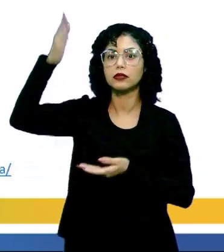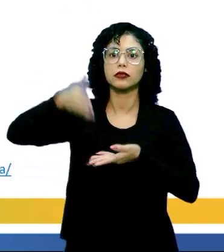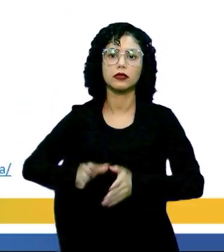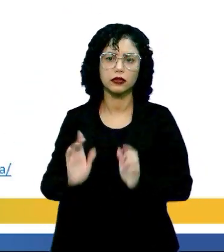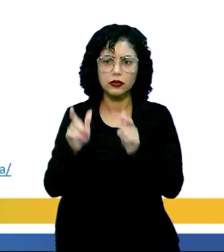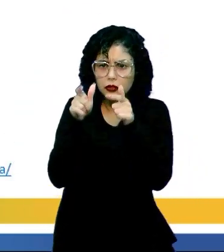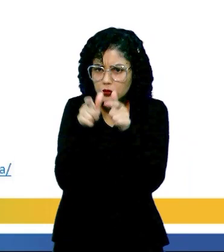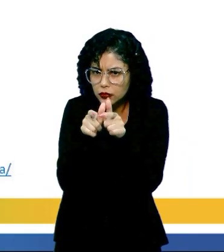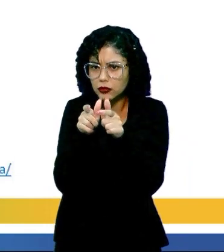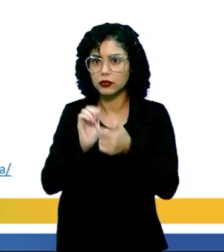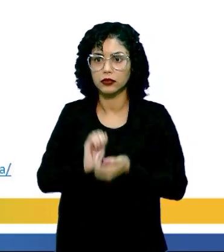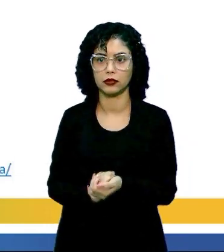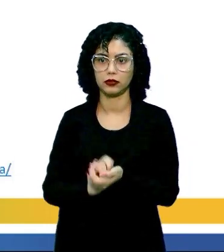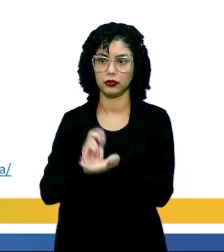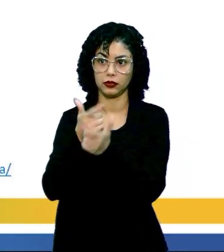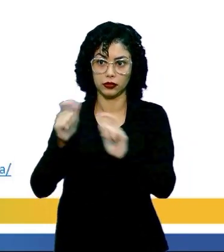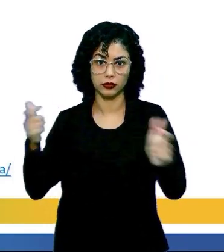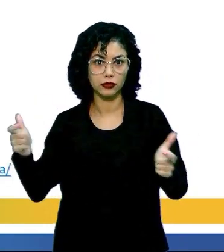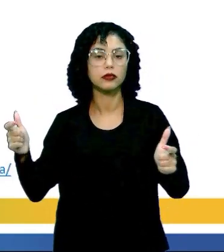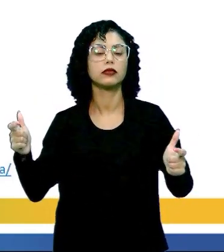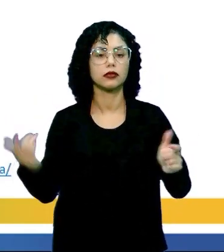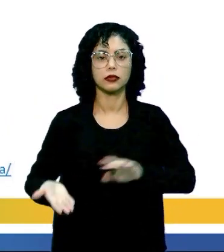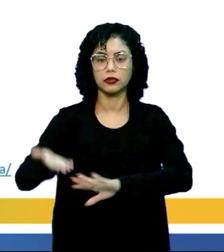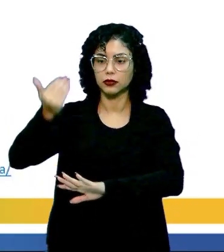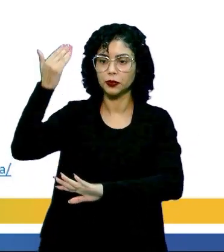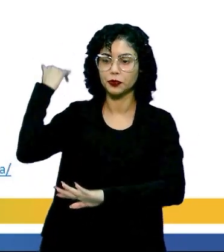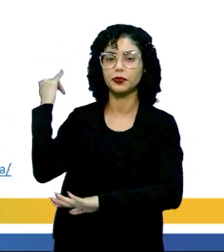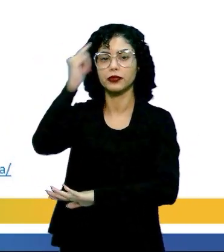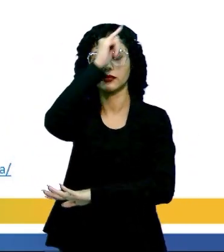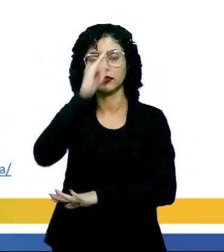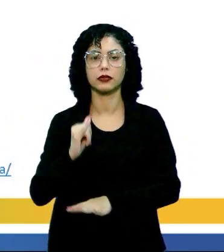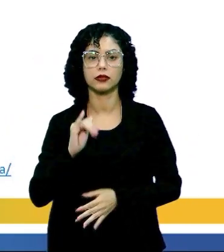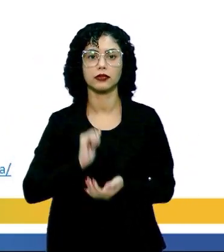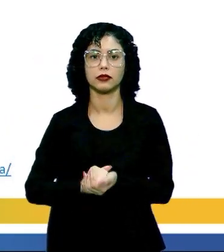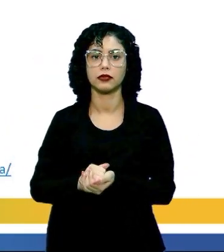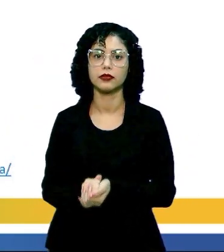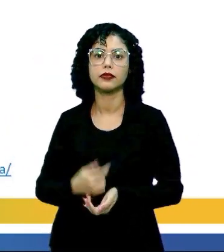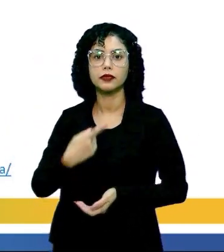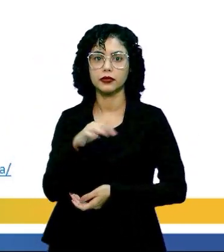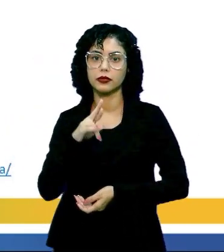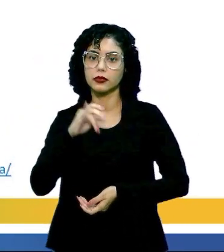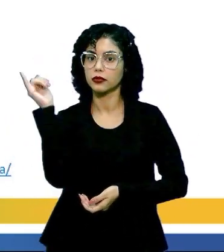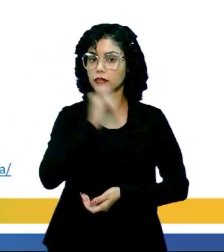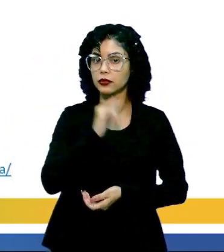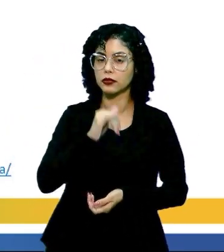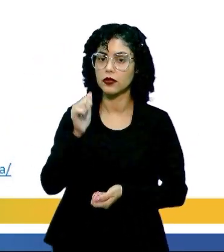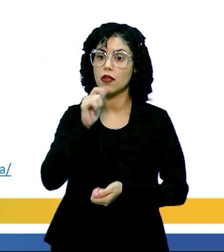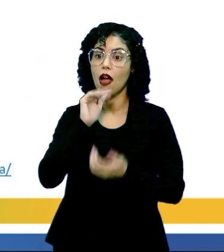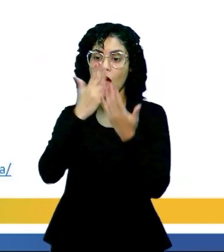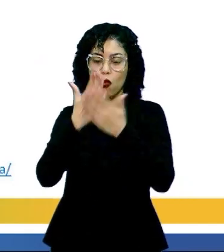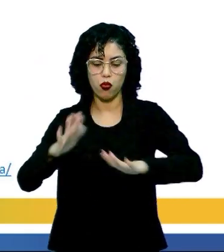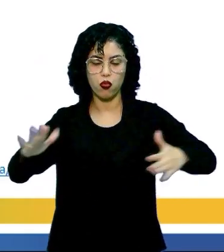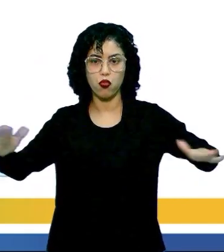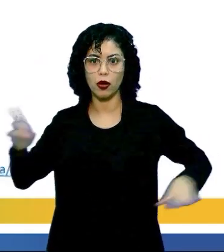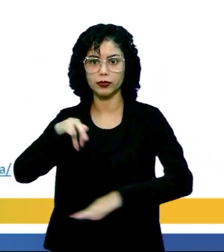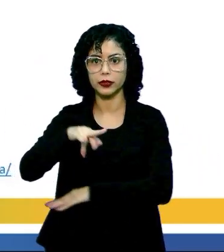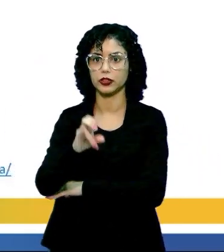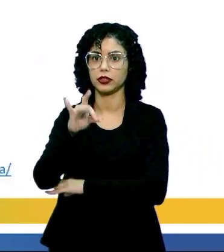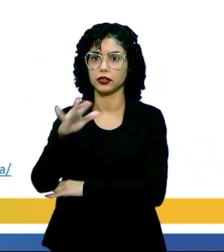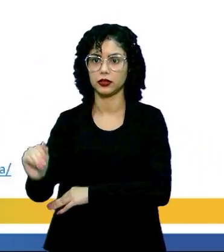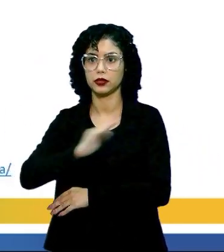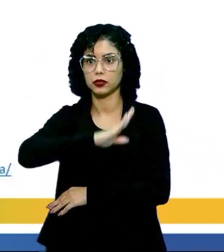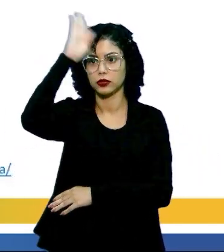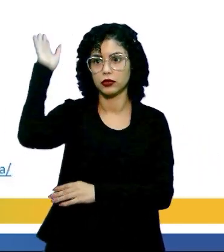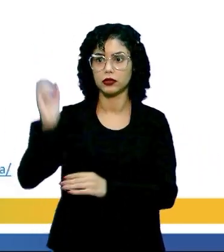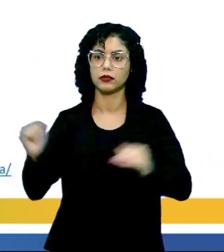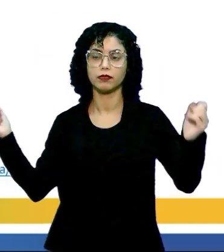aldeia e se tornou um dos maiores impérios da antiguidade, situada na Península Itálica, né, banhada pelo Mar Mediterrâneo.